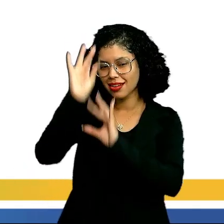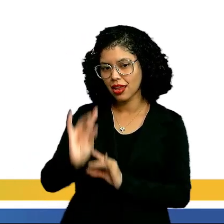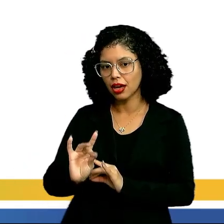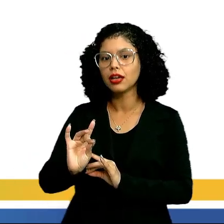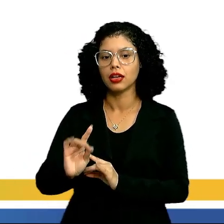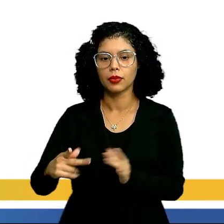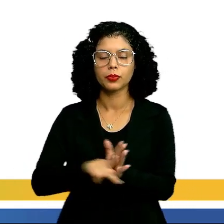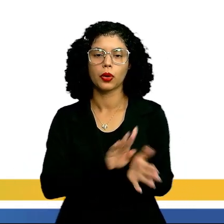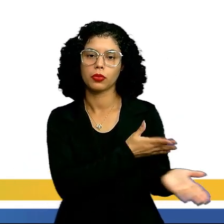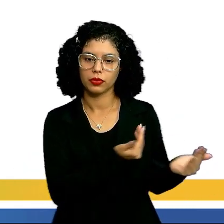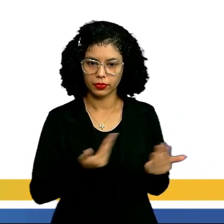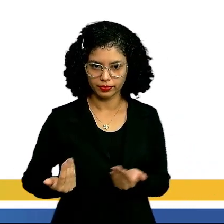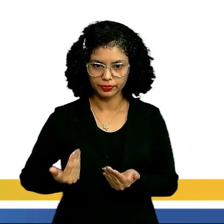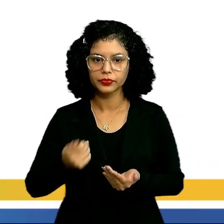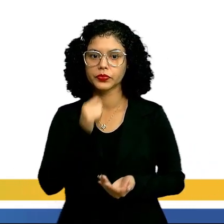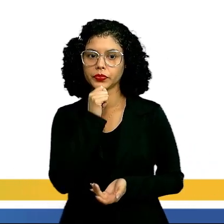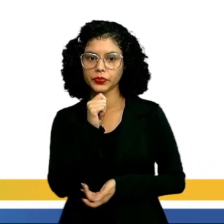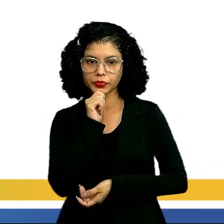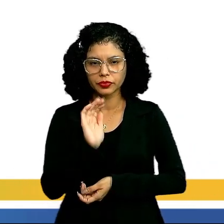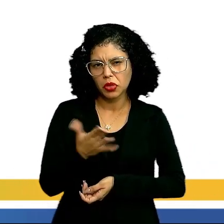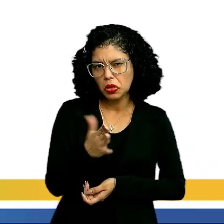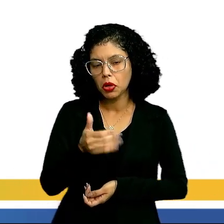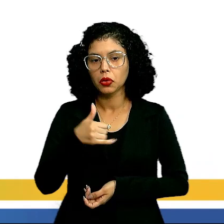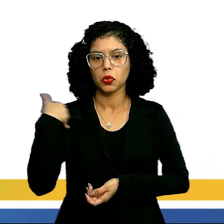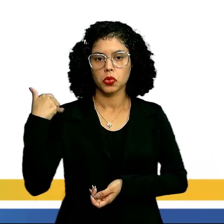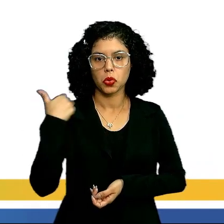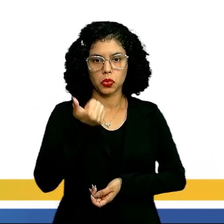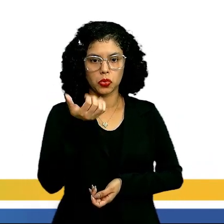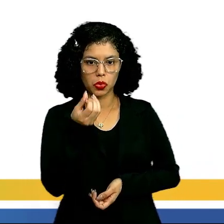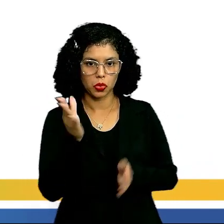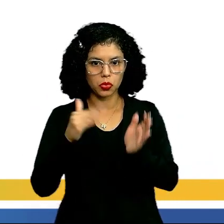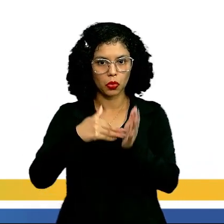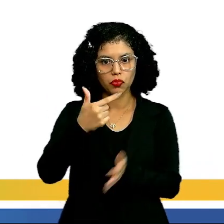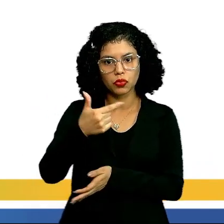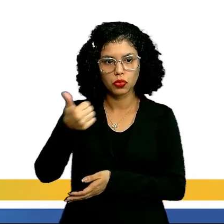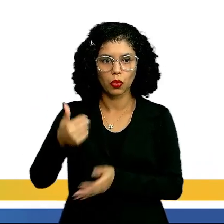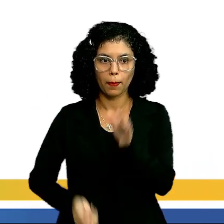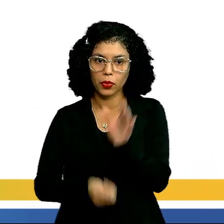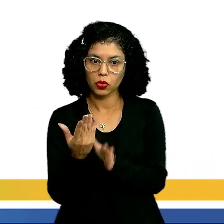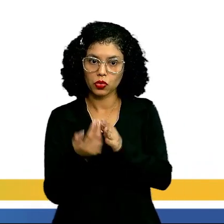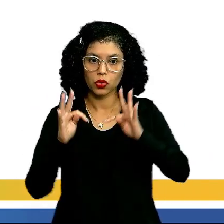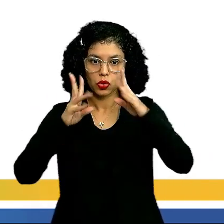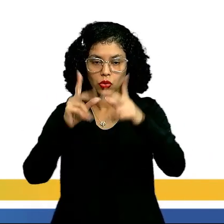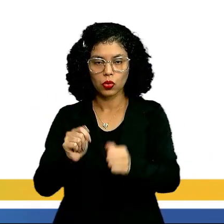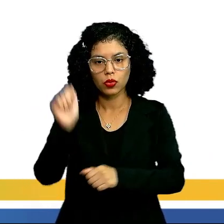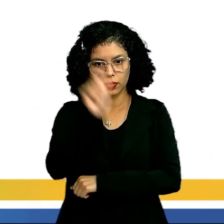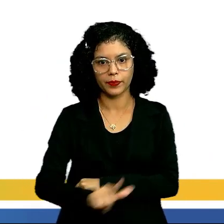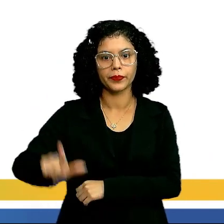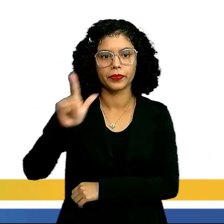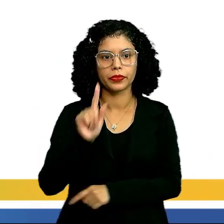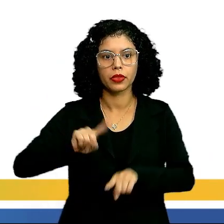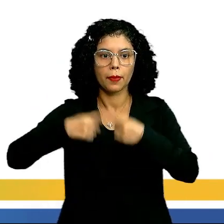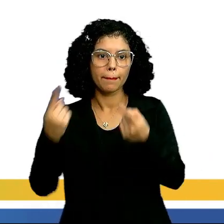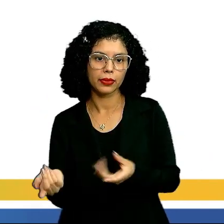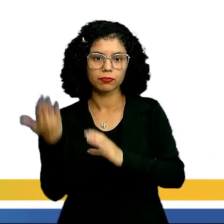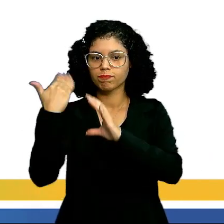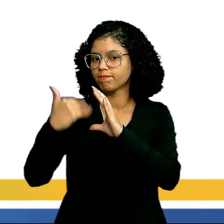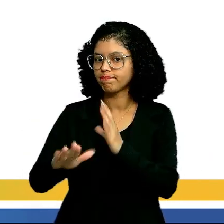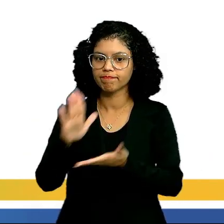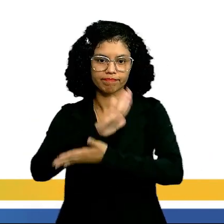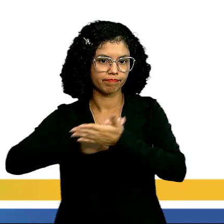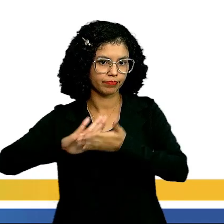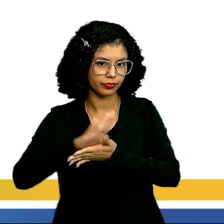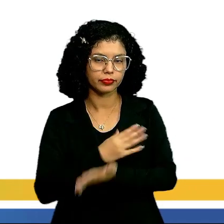dessa geração. Entre os 16 e os 21 anos, produziu todo o seu repertório literário, mas